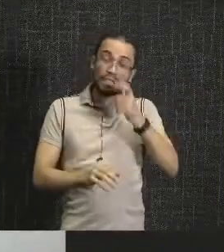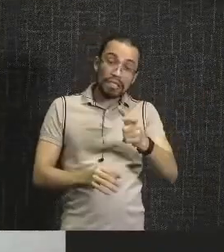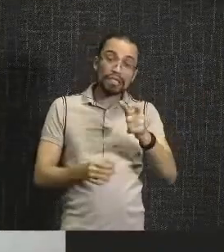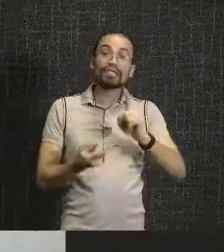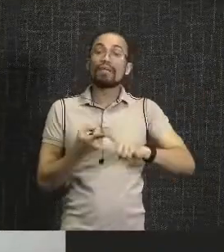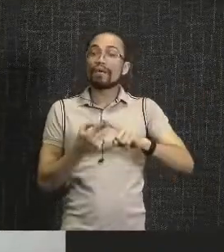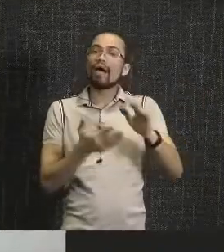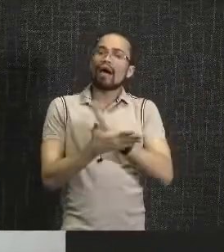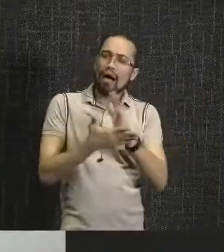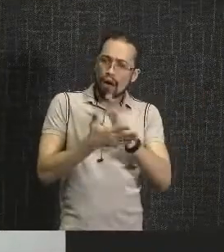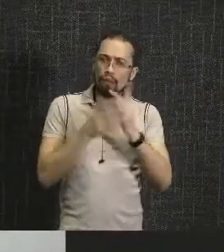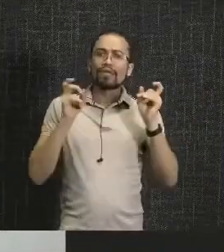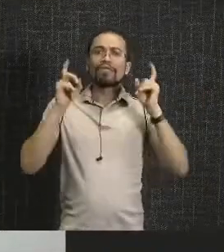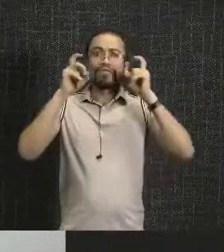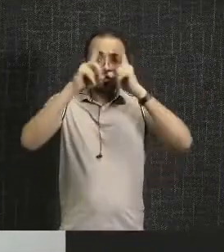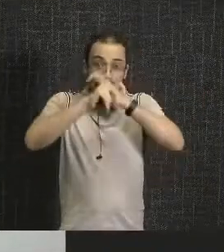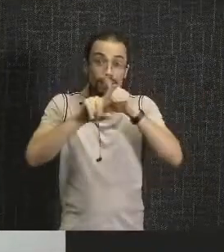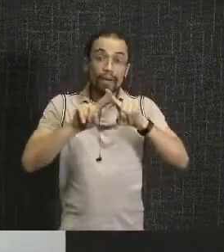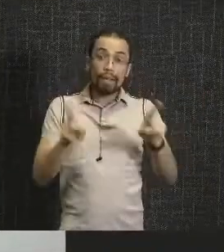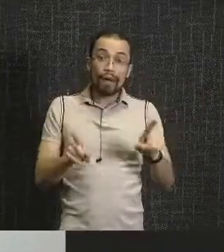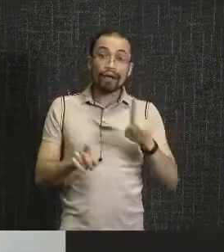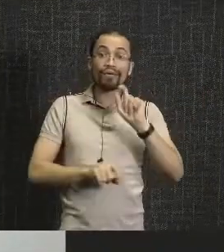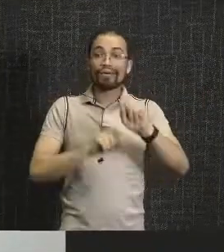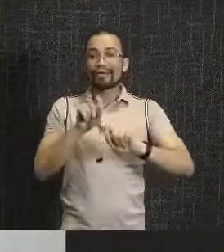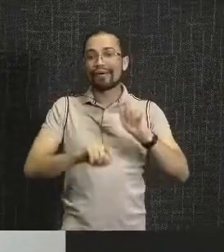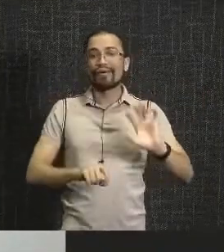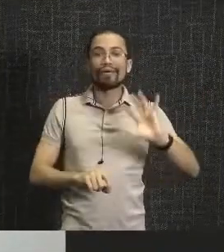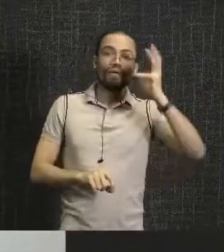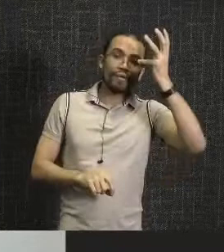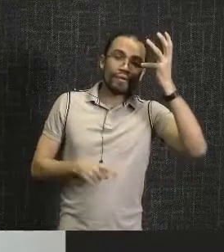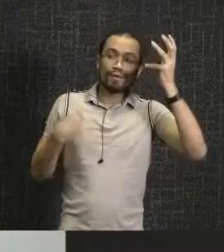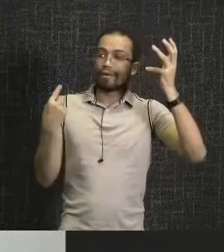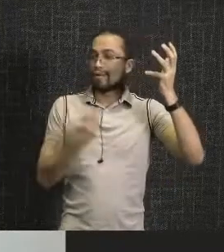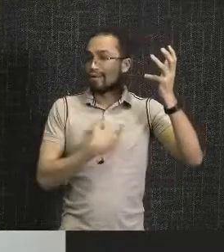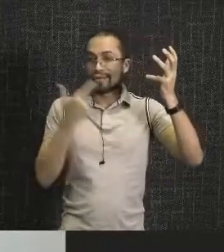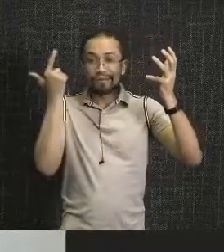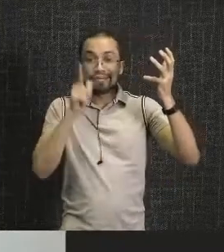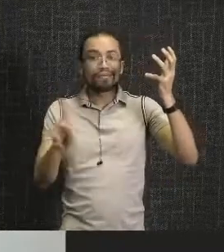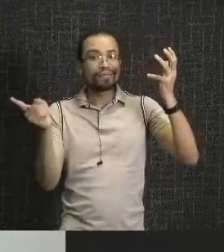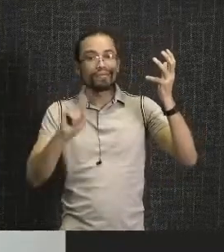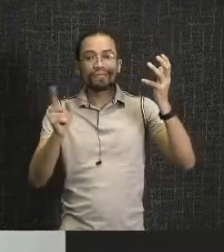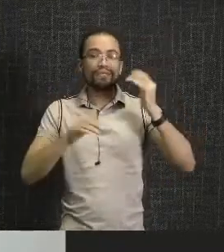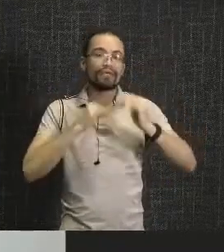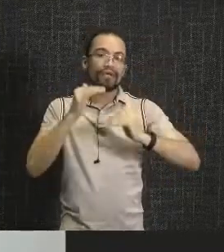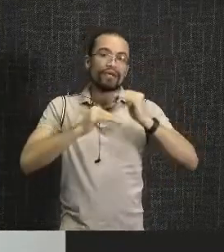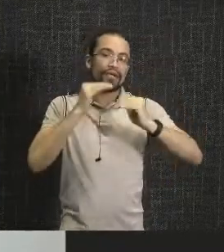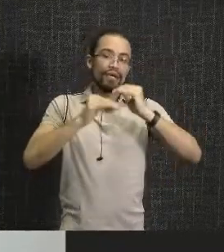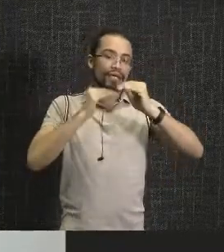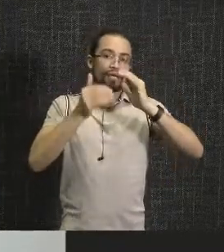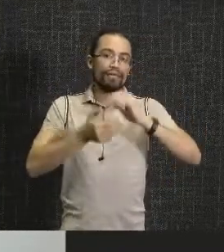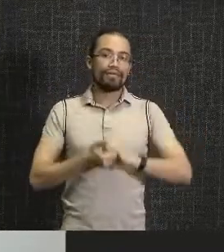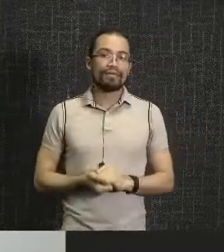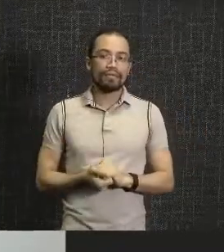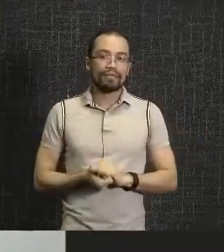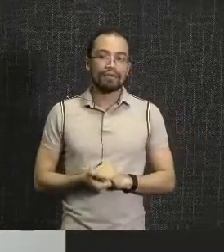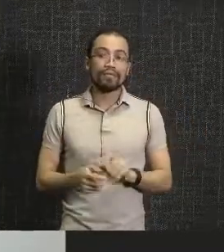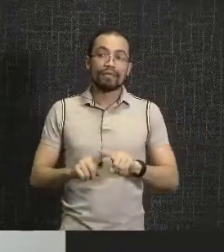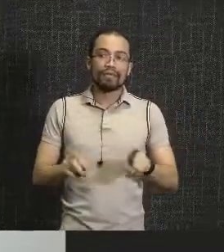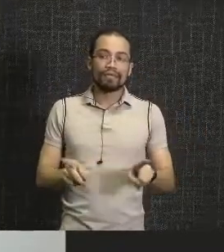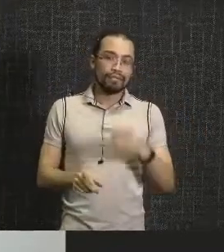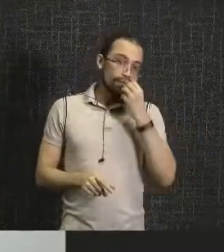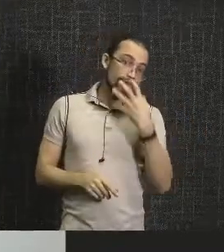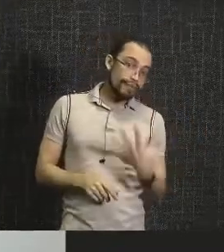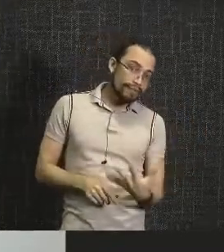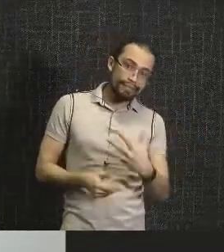foram feitas e, mesmo assim, acabou que a gente não cresceu na velocidade que desejava. Mas, bom,